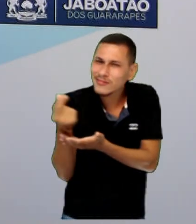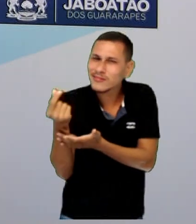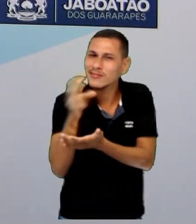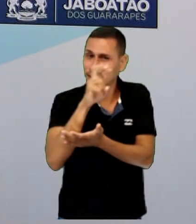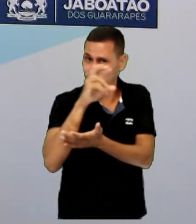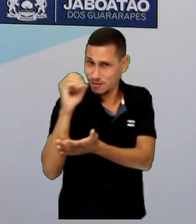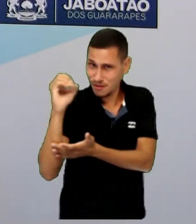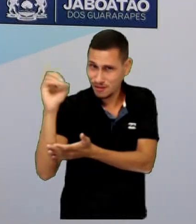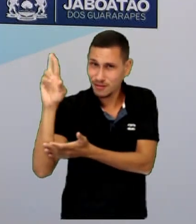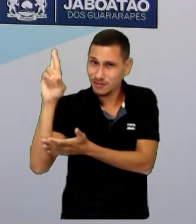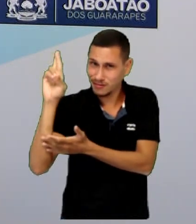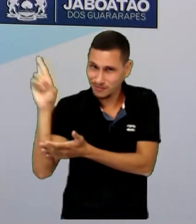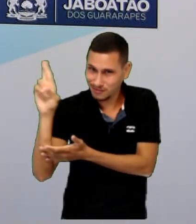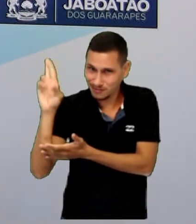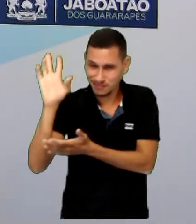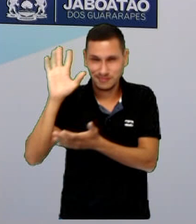foi,